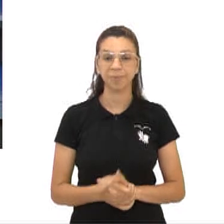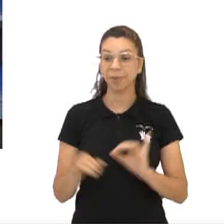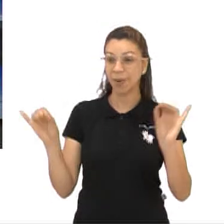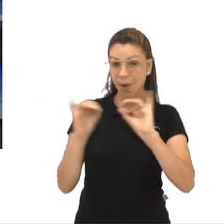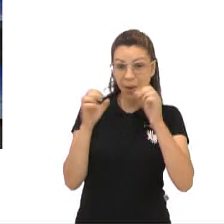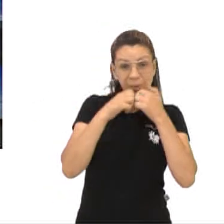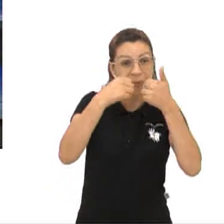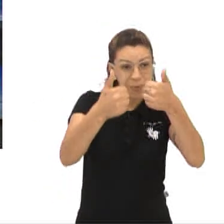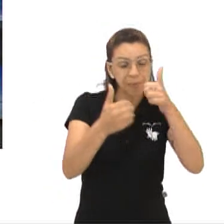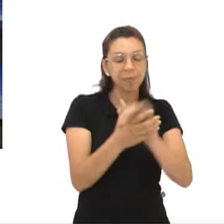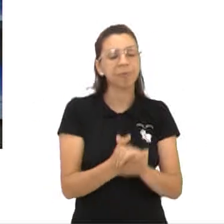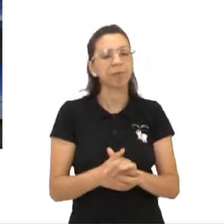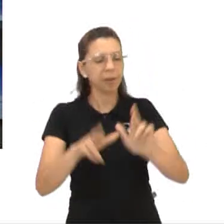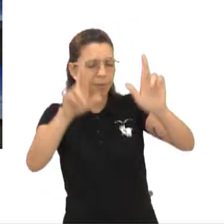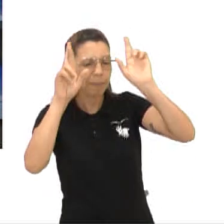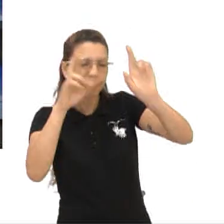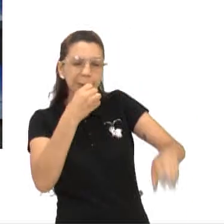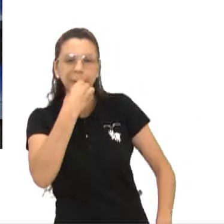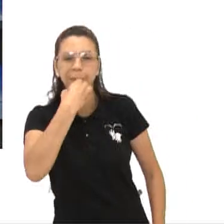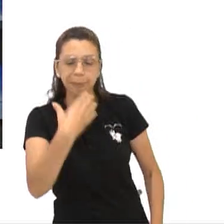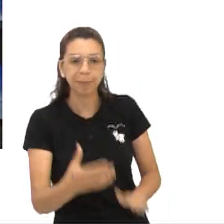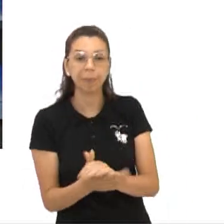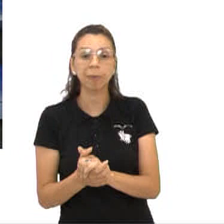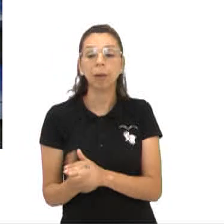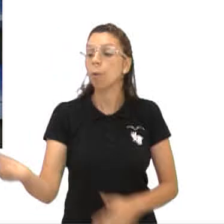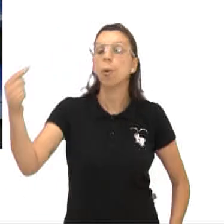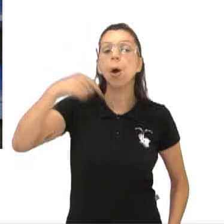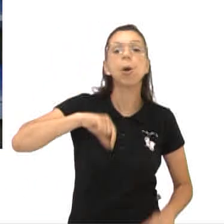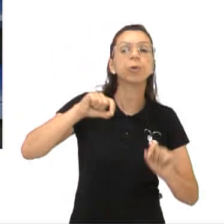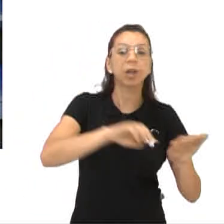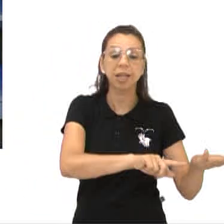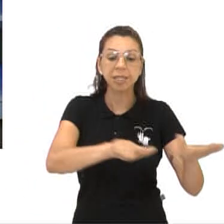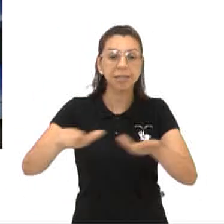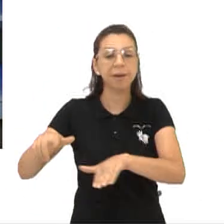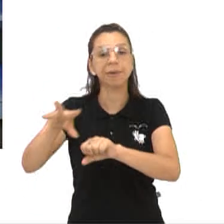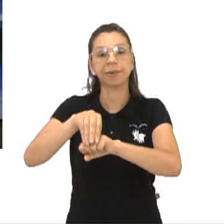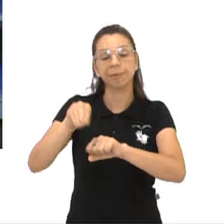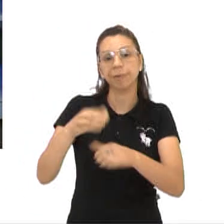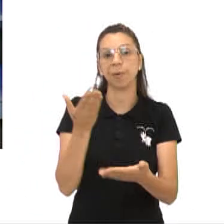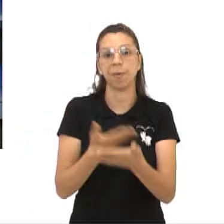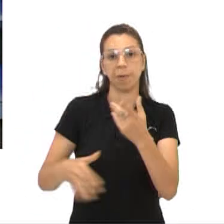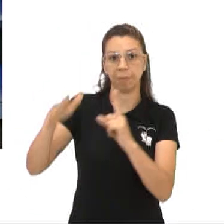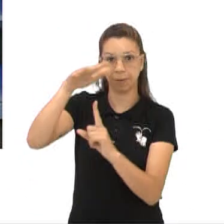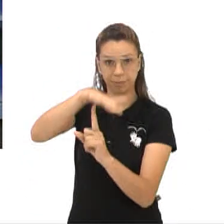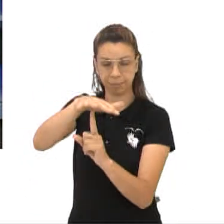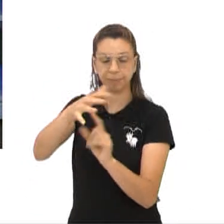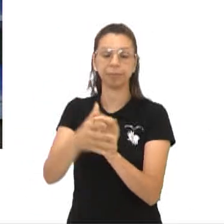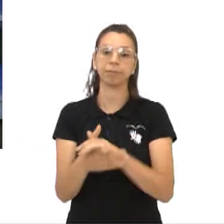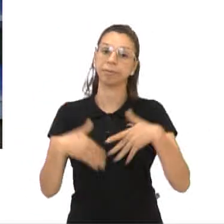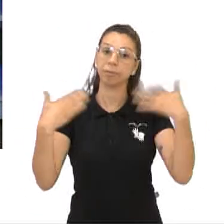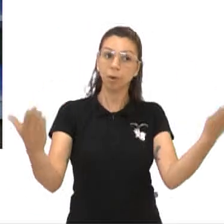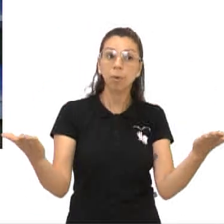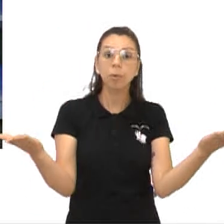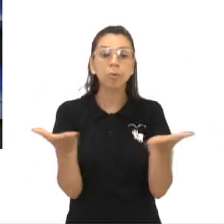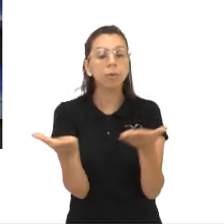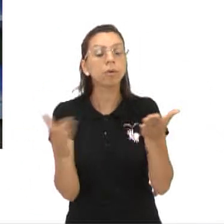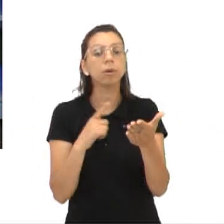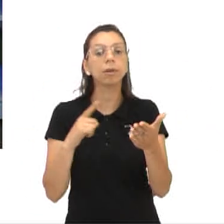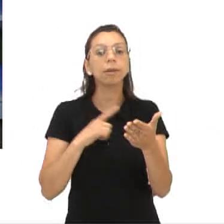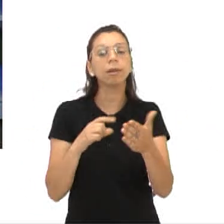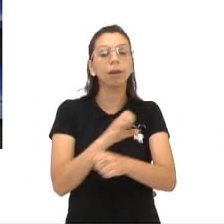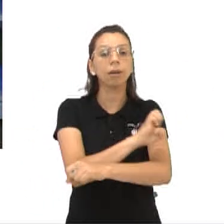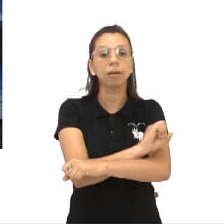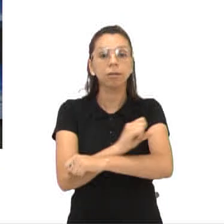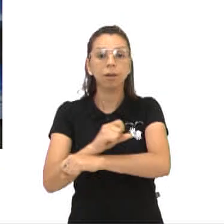Olá, tudo bem? Espero que estejam bem. Estamos aqui para a Semana do Conhecimento no Aula Paraná. Pessoal, estamos na Secretaria de